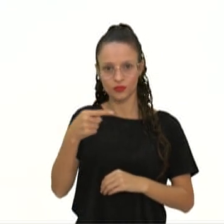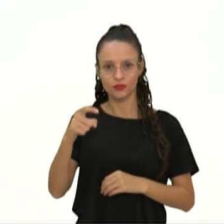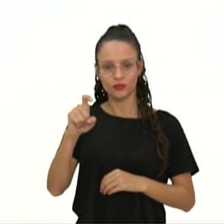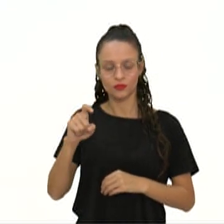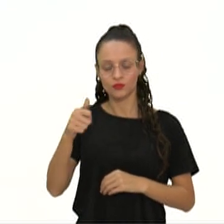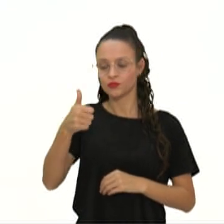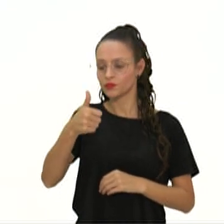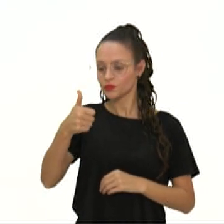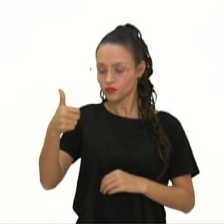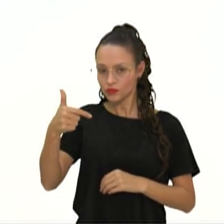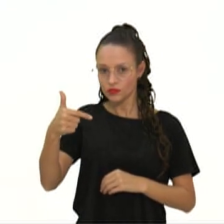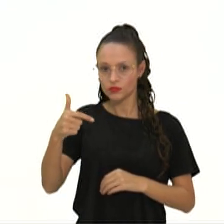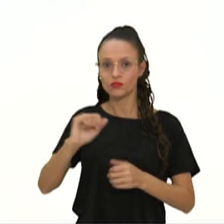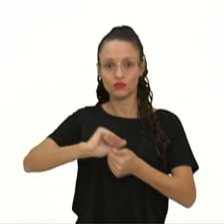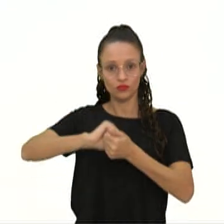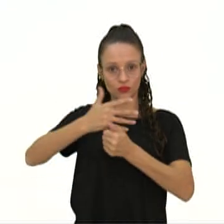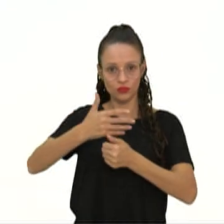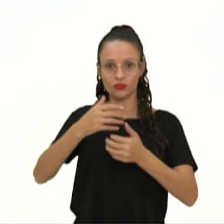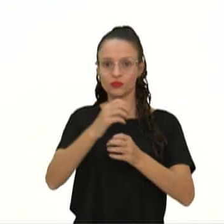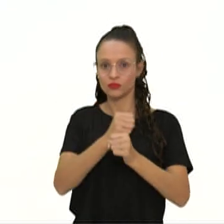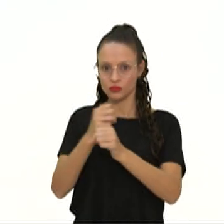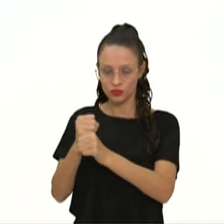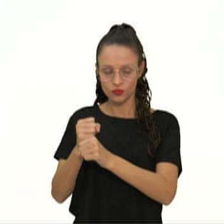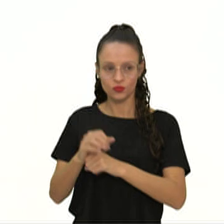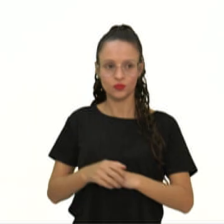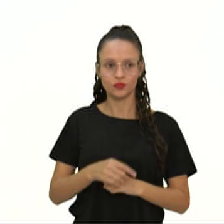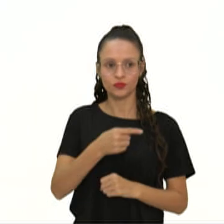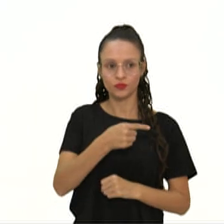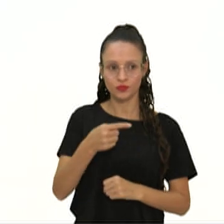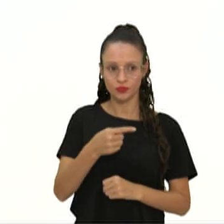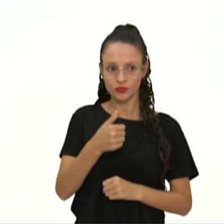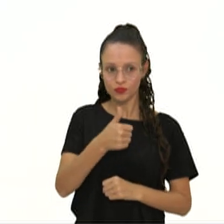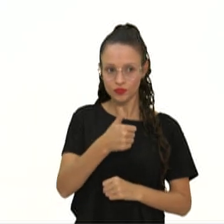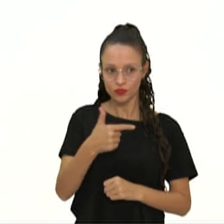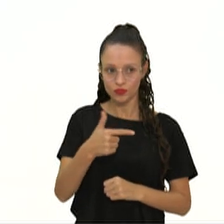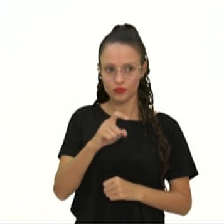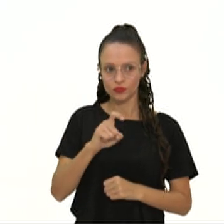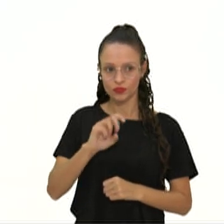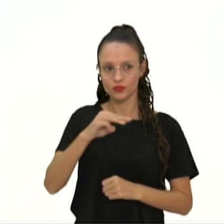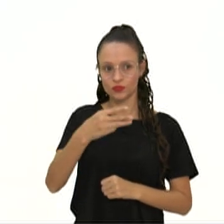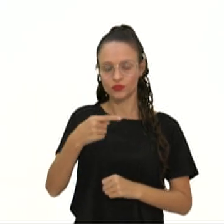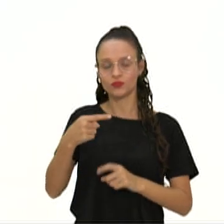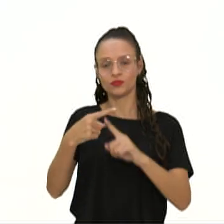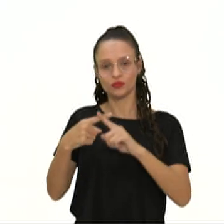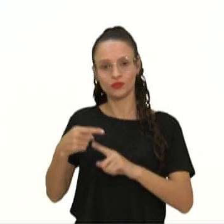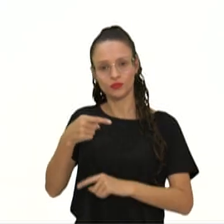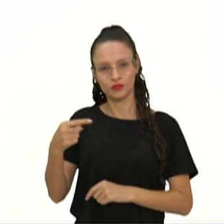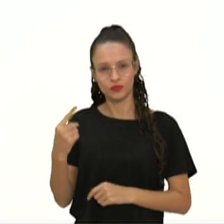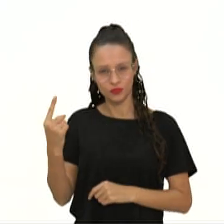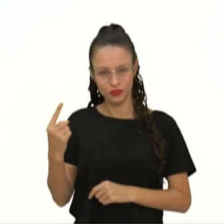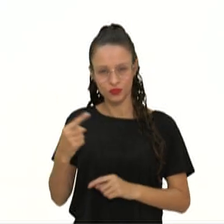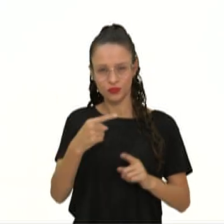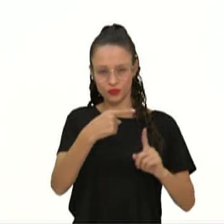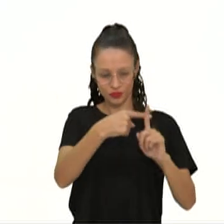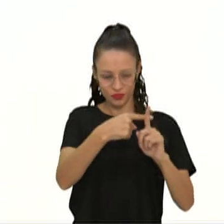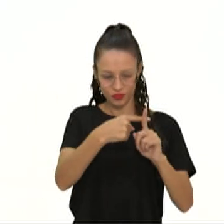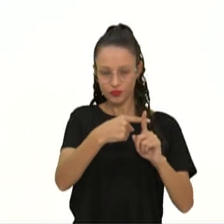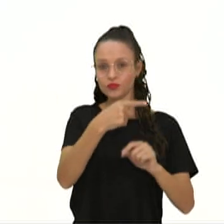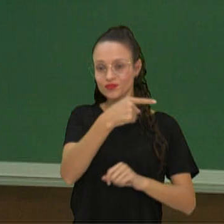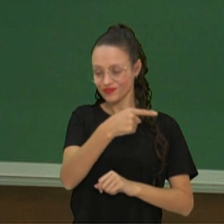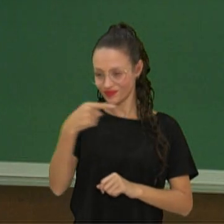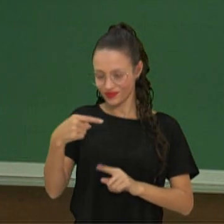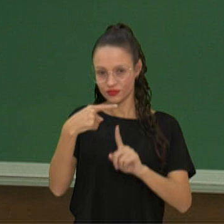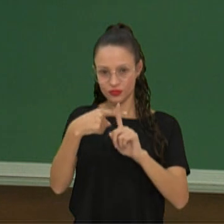menos 12x à quarta. Somos expoentes. Menos 12x ao cubo vezes menos 1, menos com menos, mais. Então fica